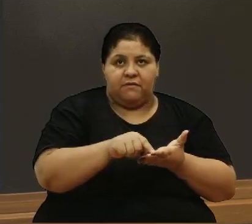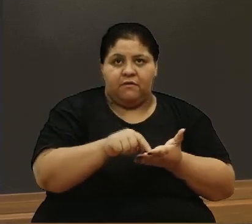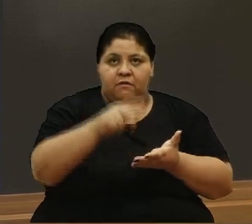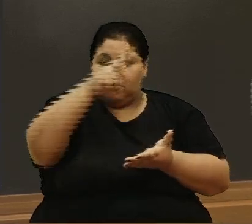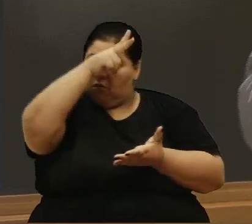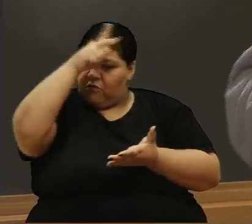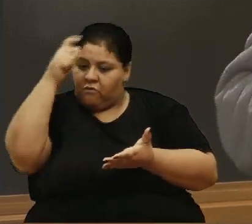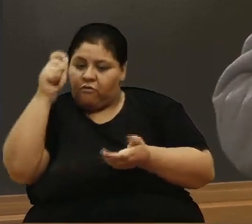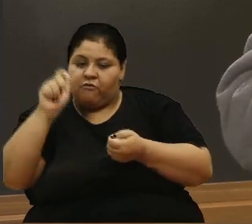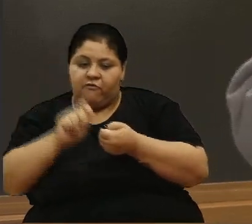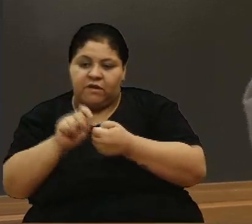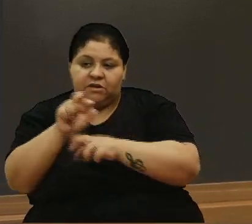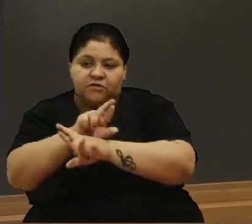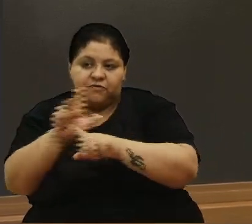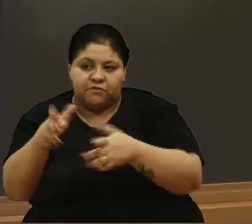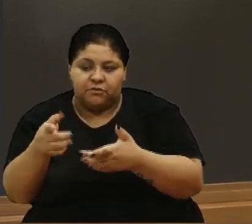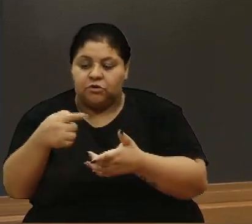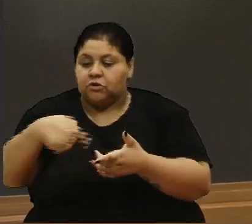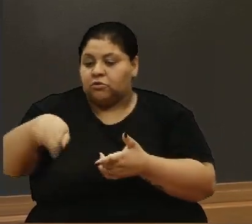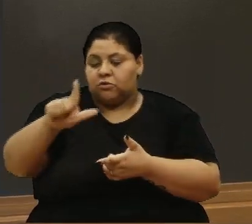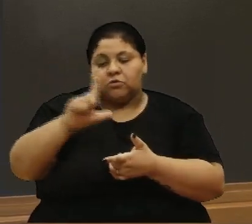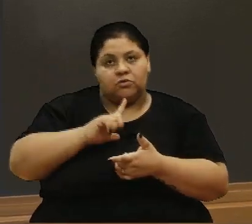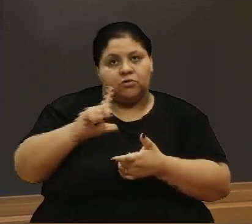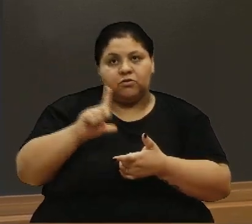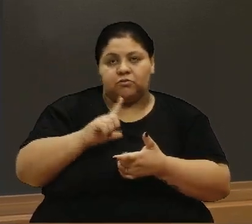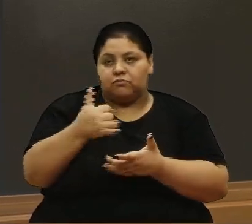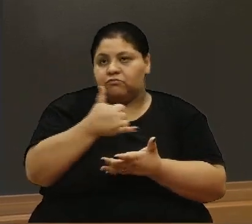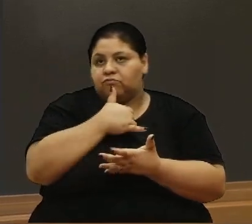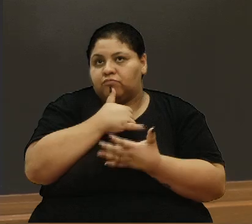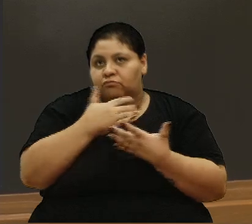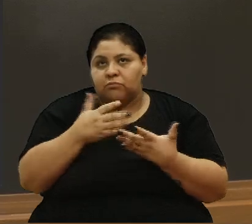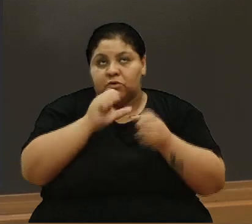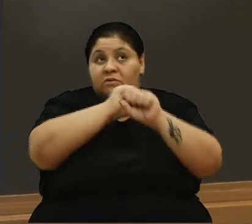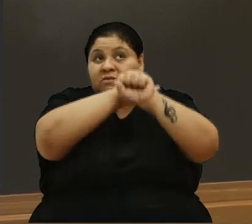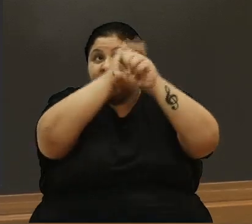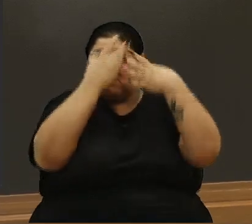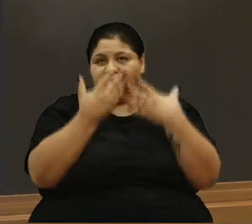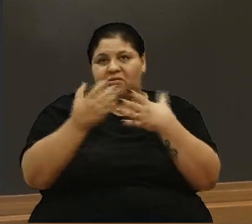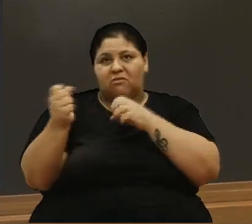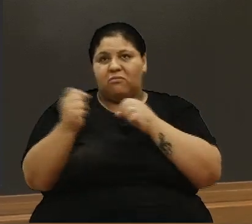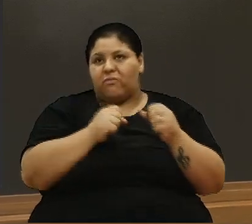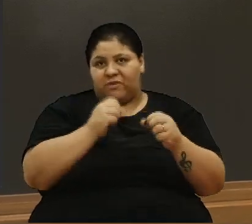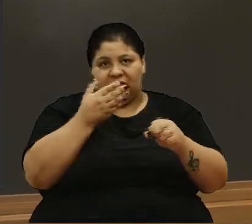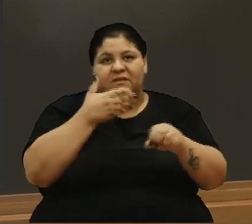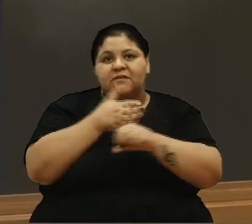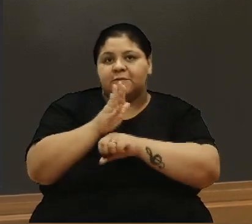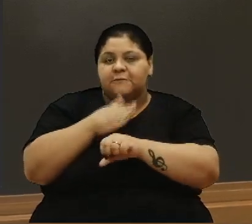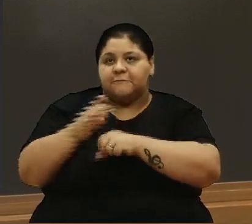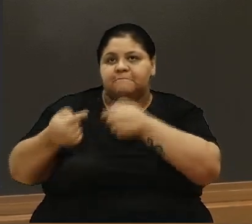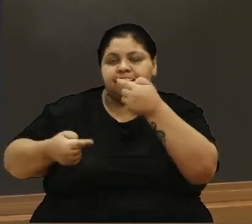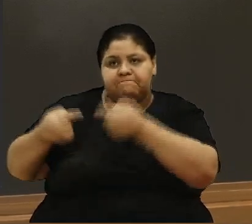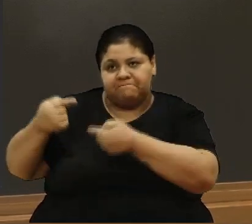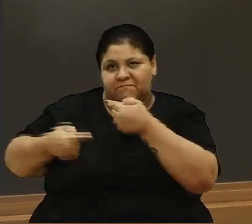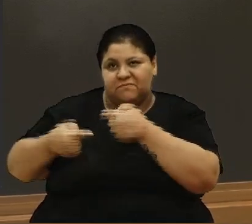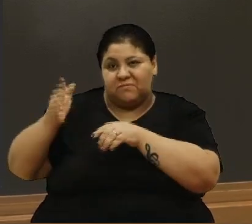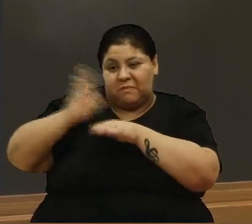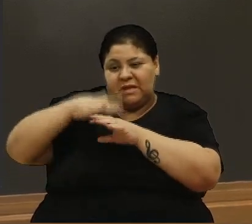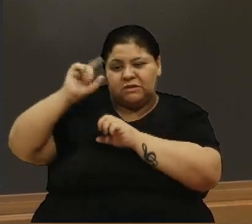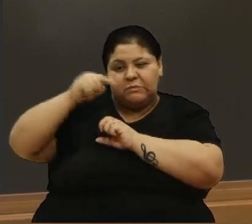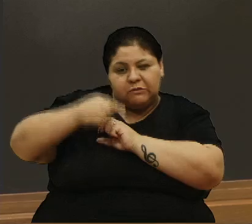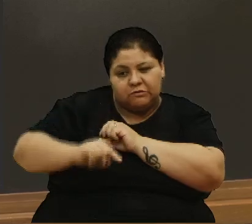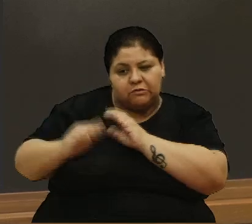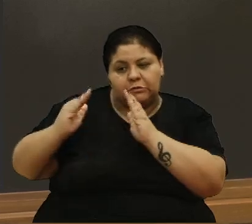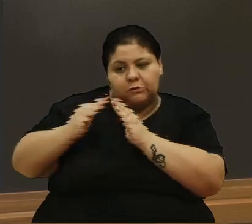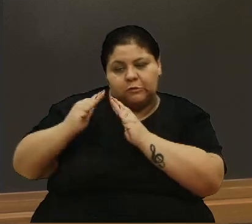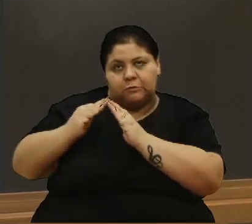prefeito fala o contrário. Nós não temos, infelizmente, esclarecimentos para poder participar de um debate mais profundo nessa casa,